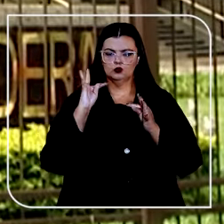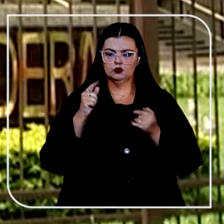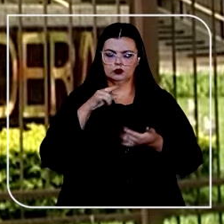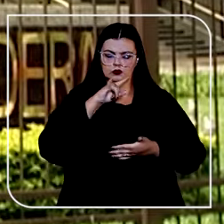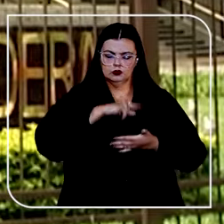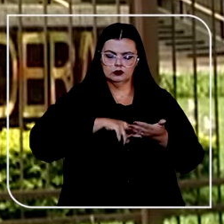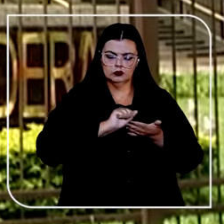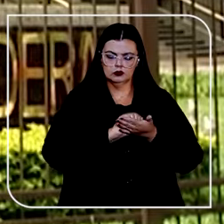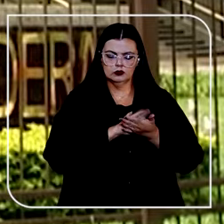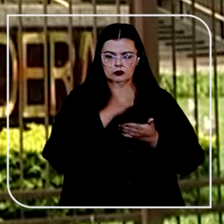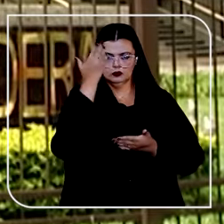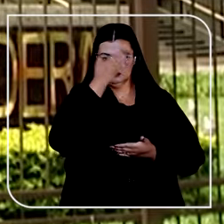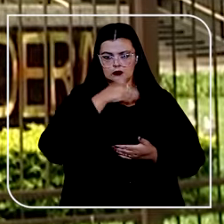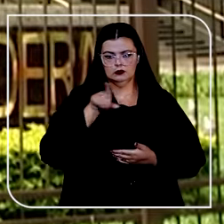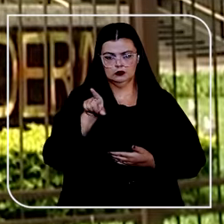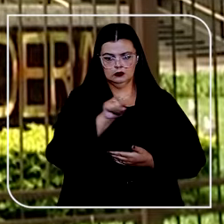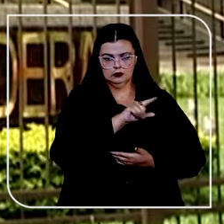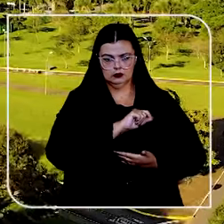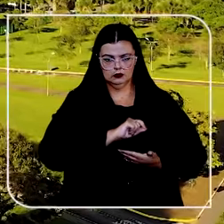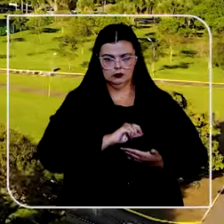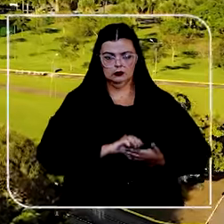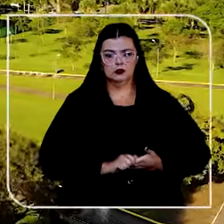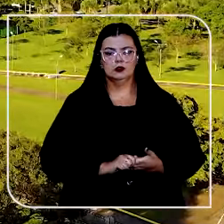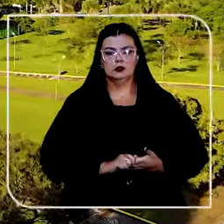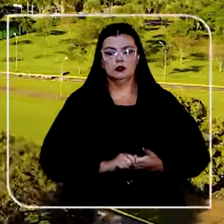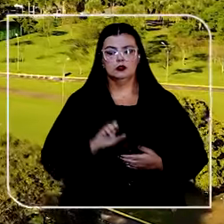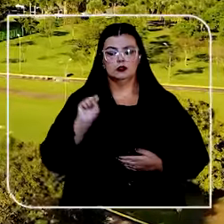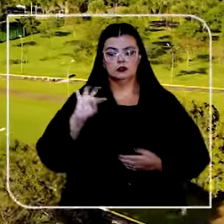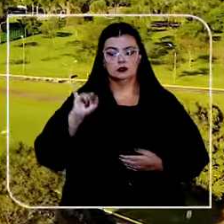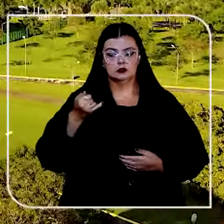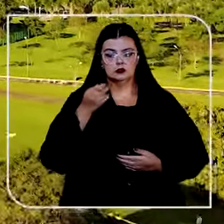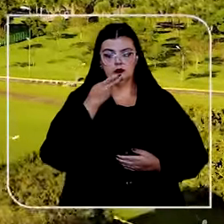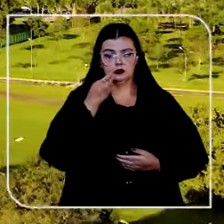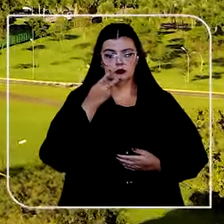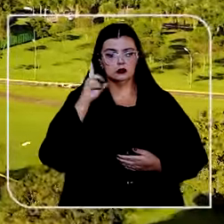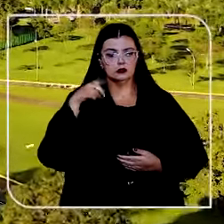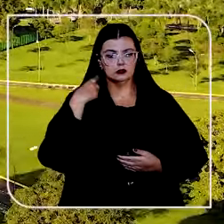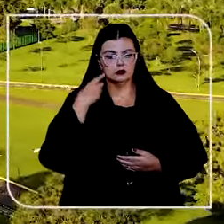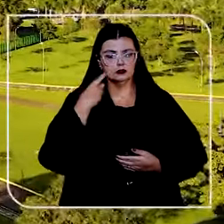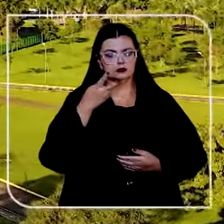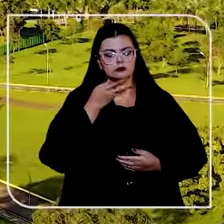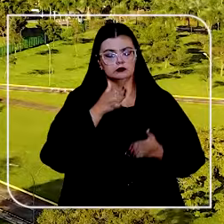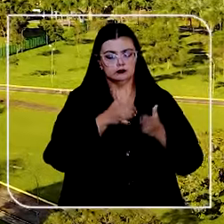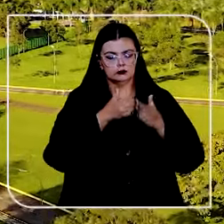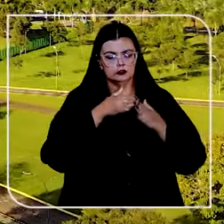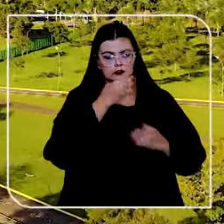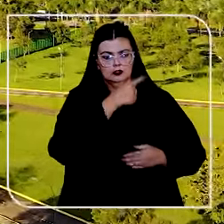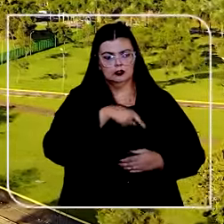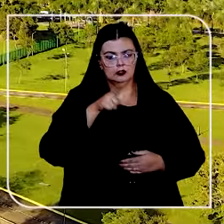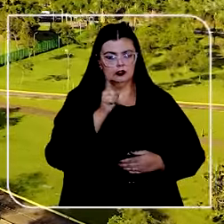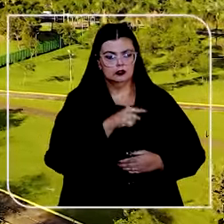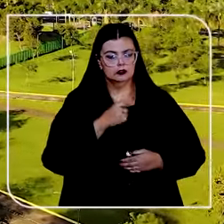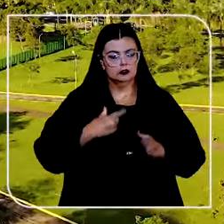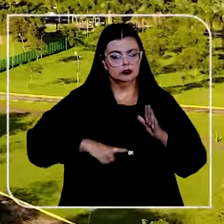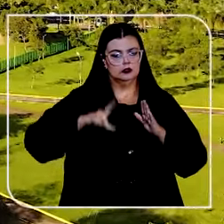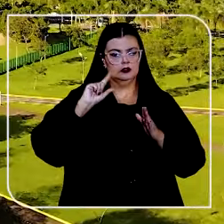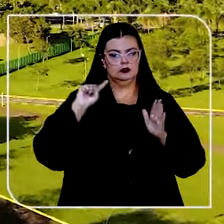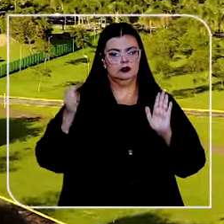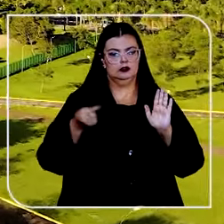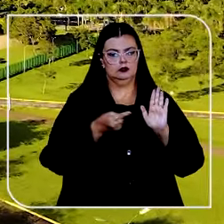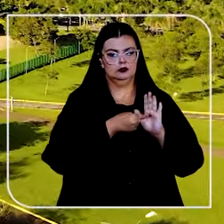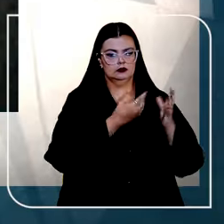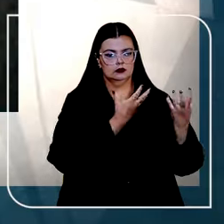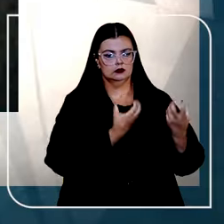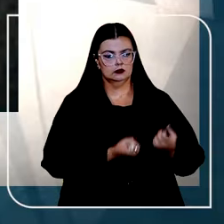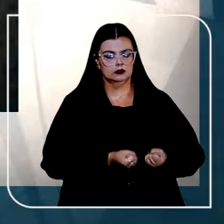os documentos probatórios colhidos no STJ a defesa pediu que a ação fosse anulada desde o recebimento da